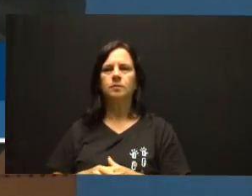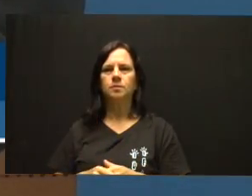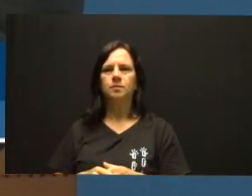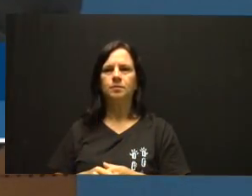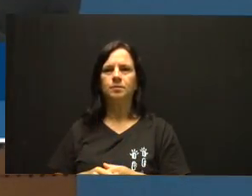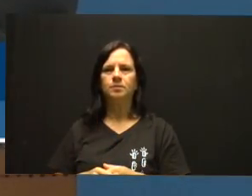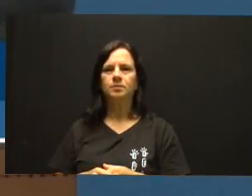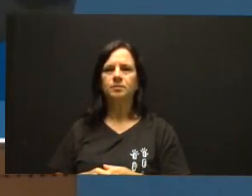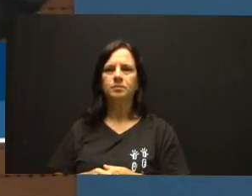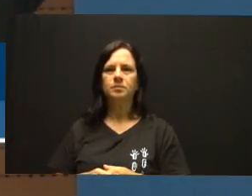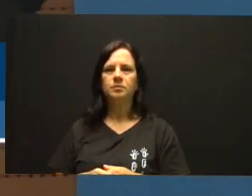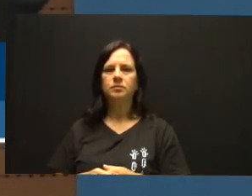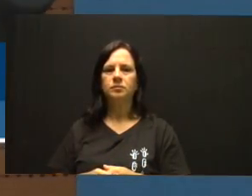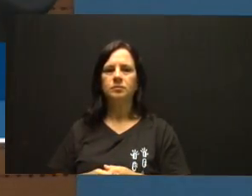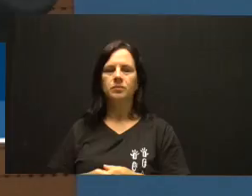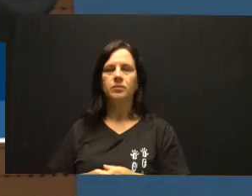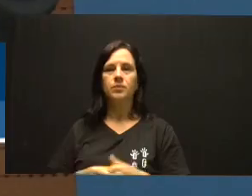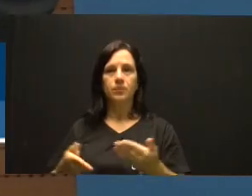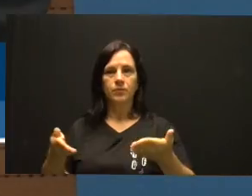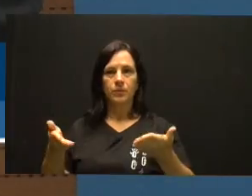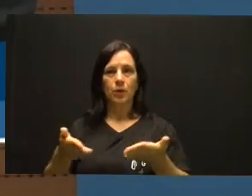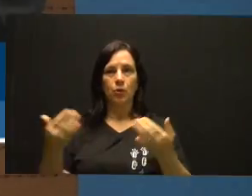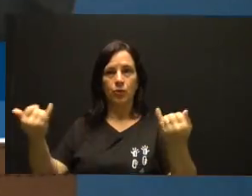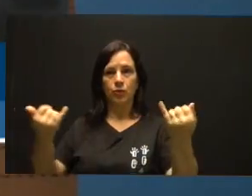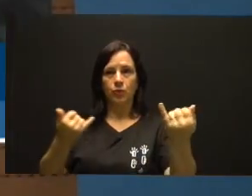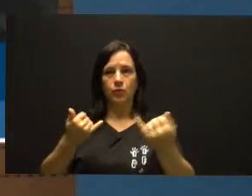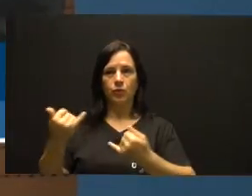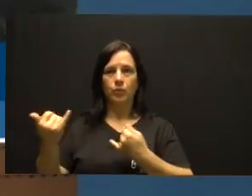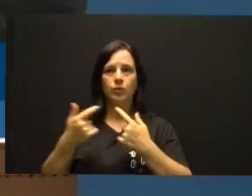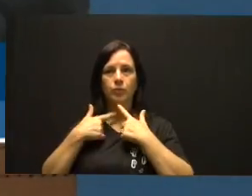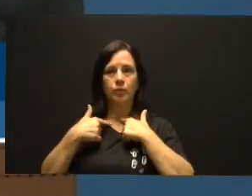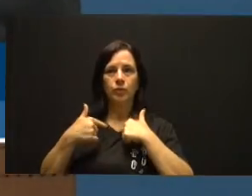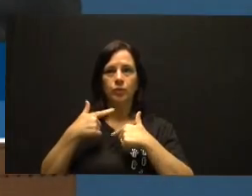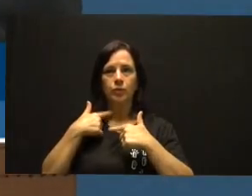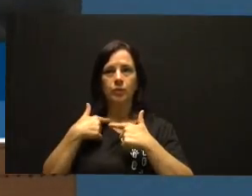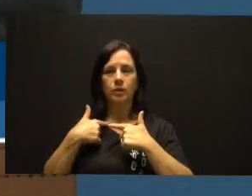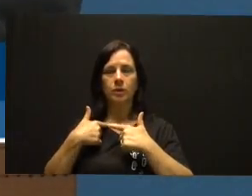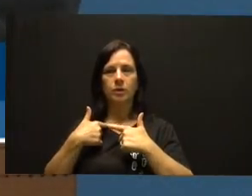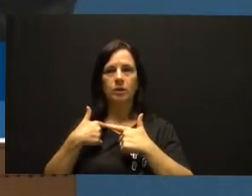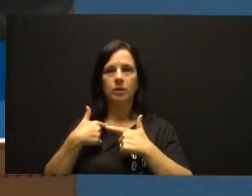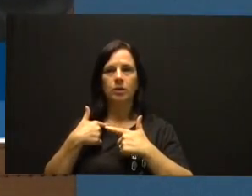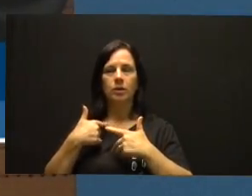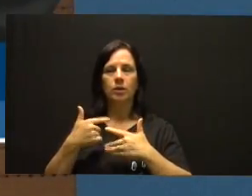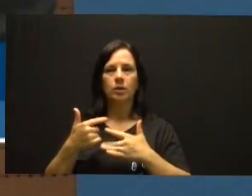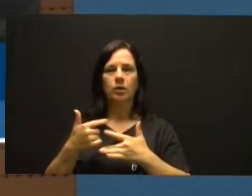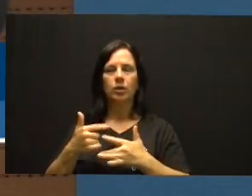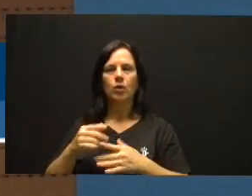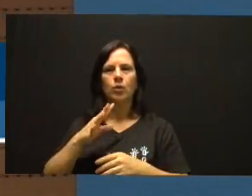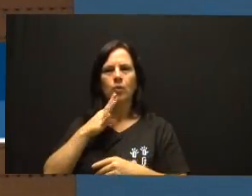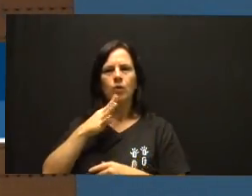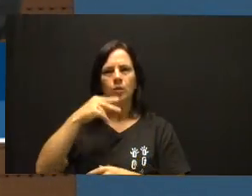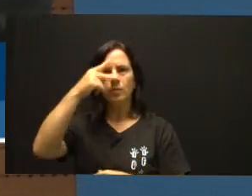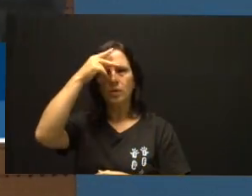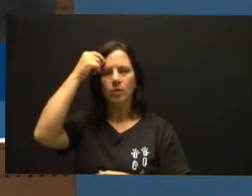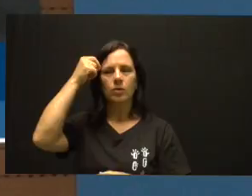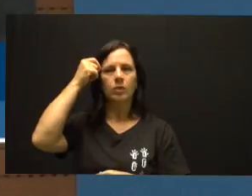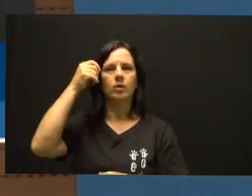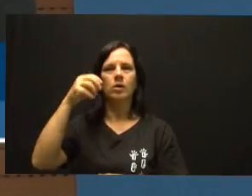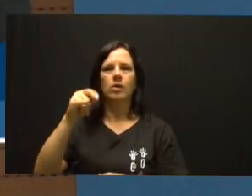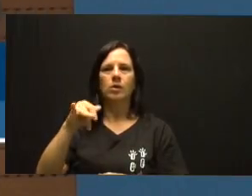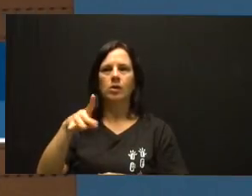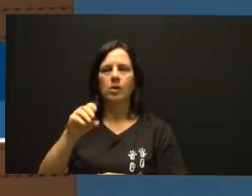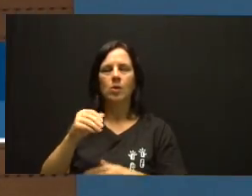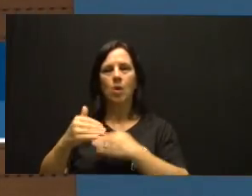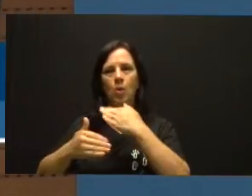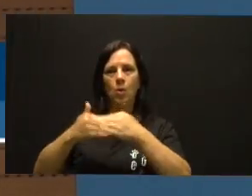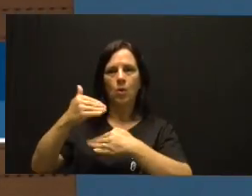denúncias. E eu tenho hoje a informação de que o desejo e a visão do prefeito Ademário é construir